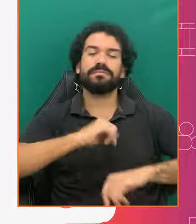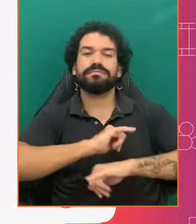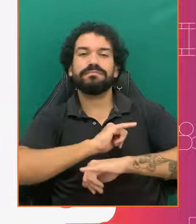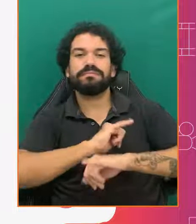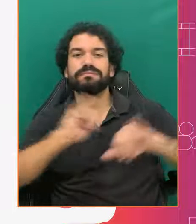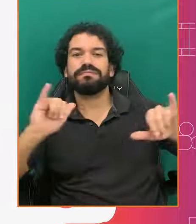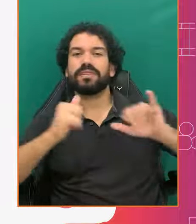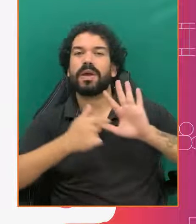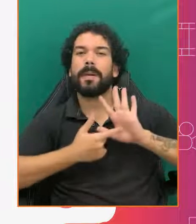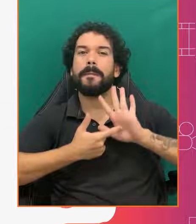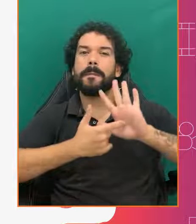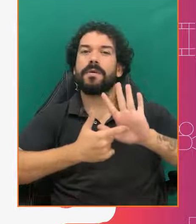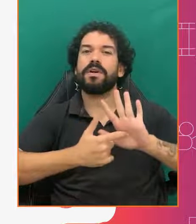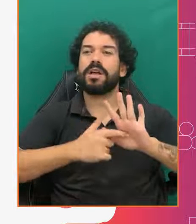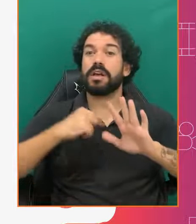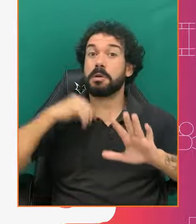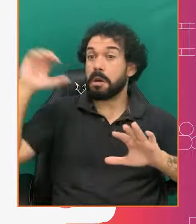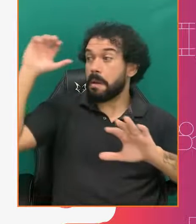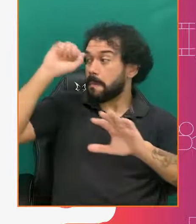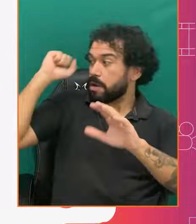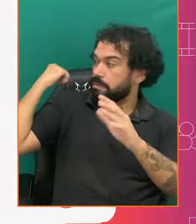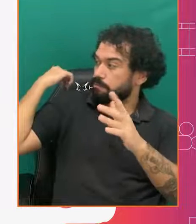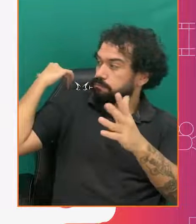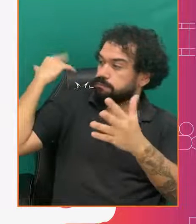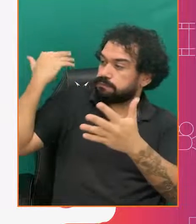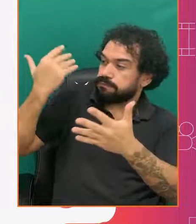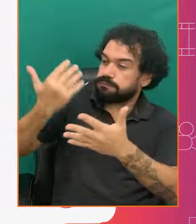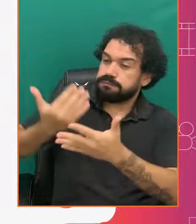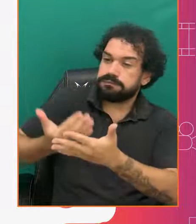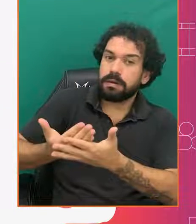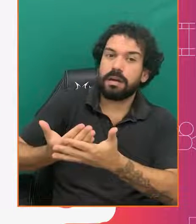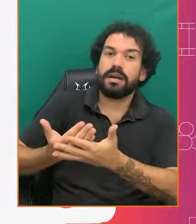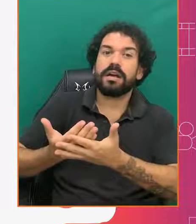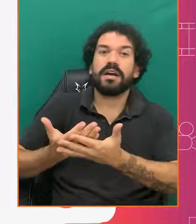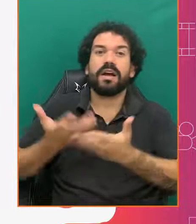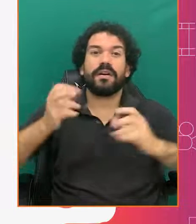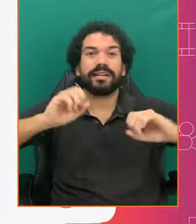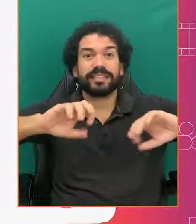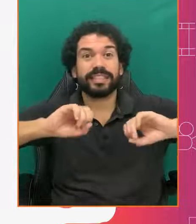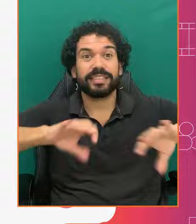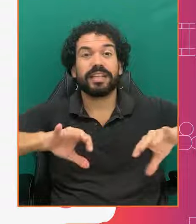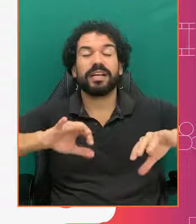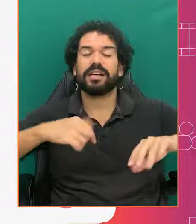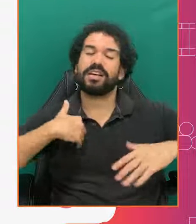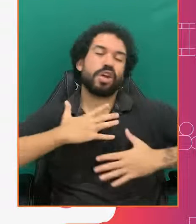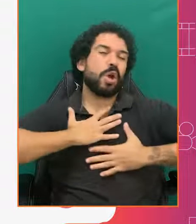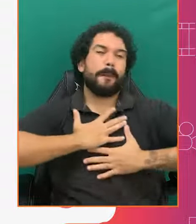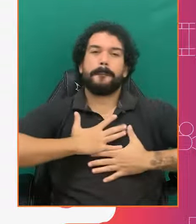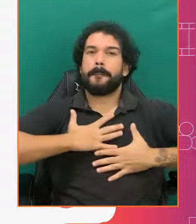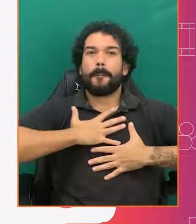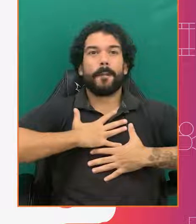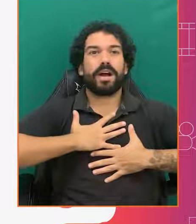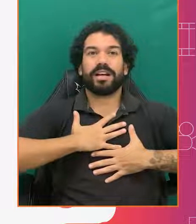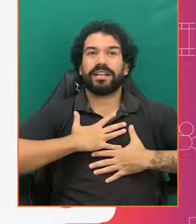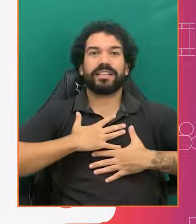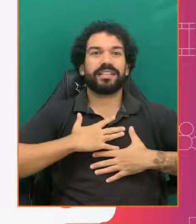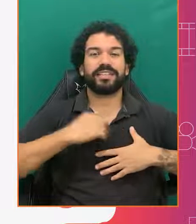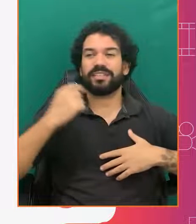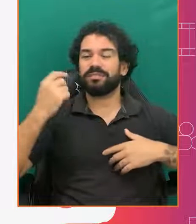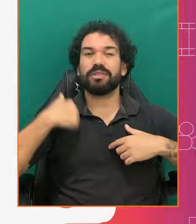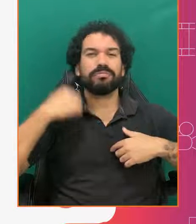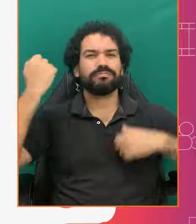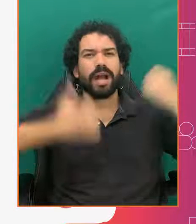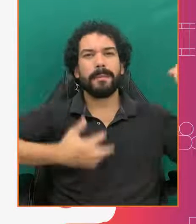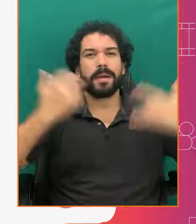para vocês um pouquinho de tudo que eu aprendi ao longo desses anos. Para mim é sempre um prazer imenso falar